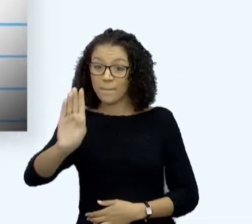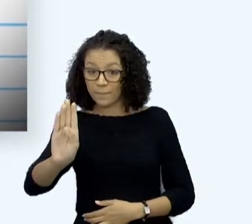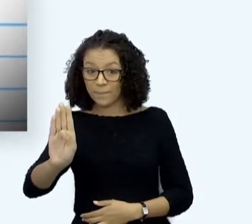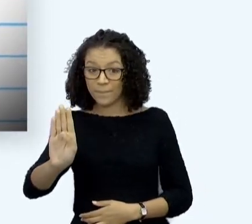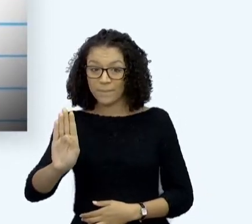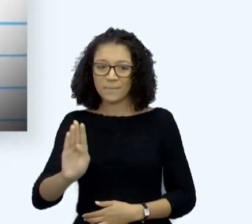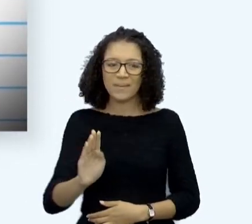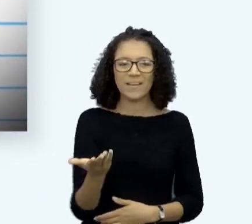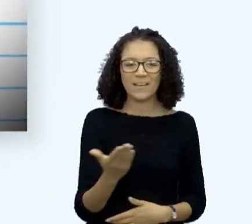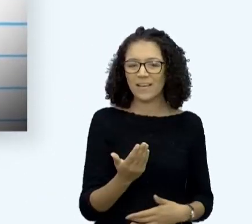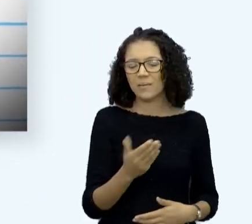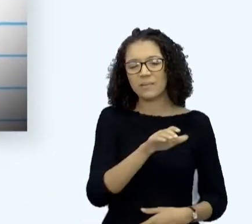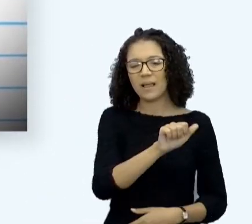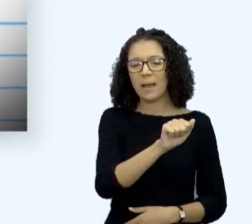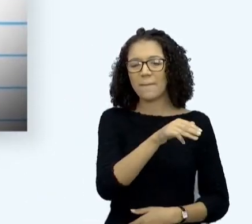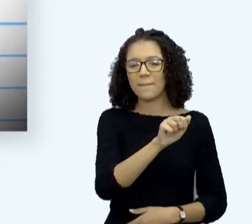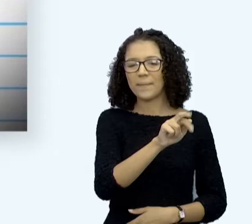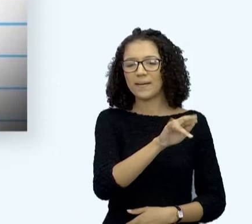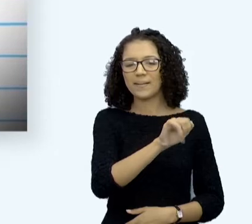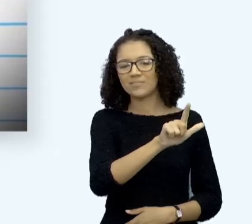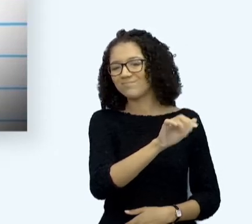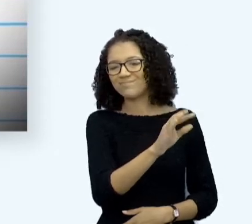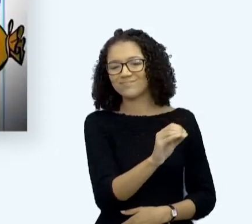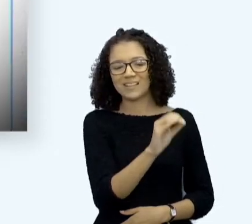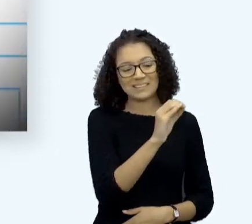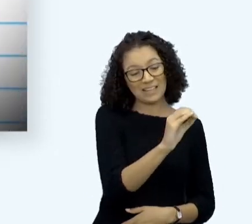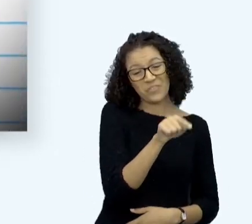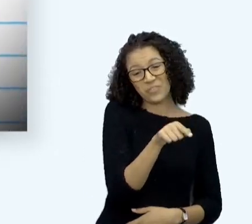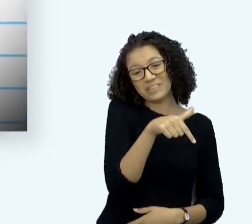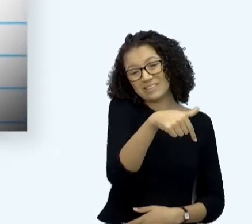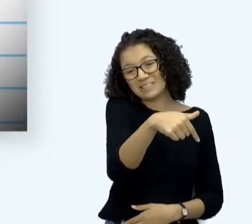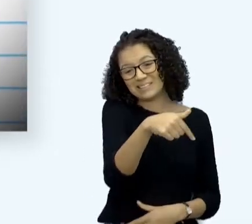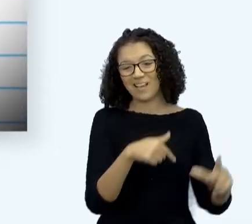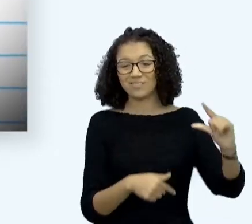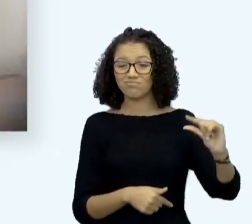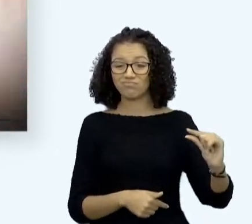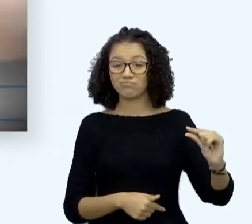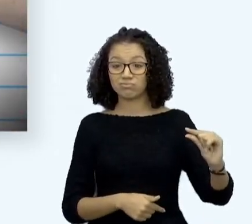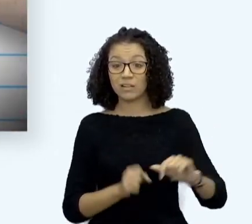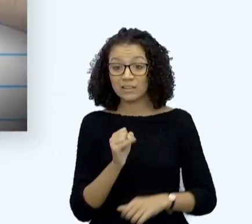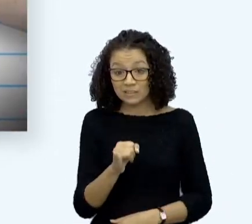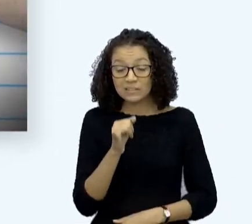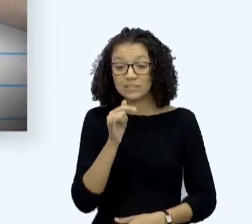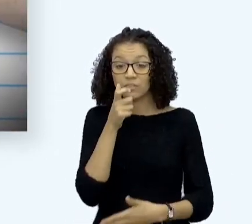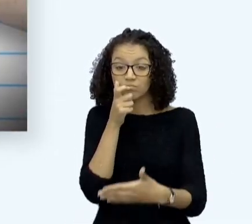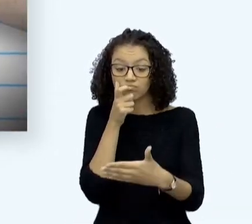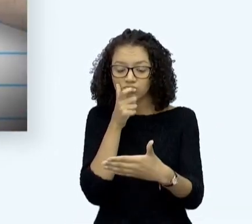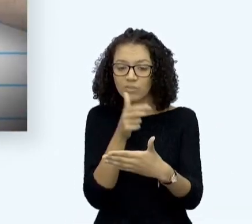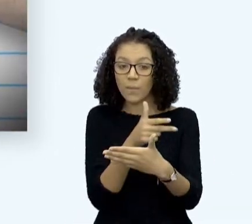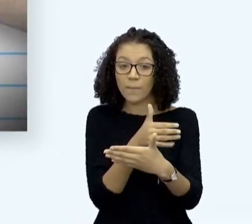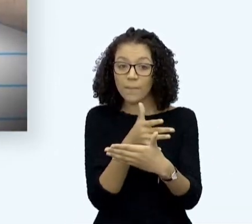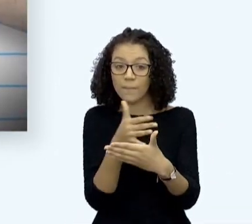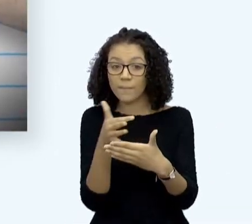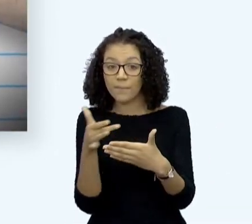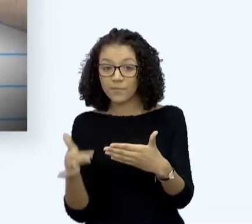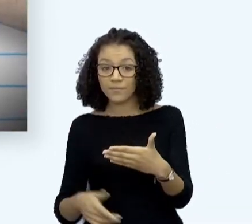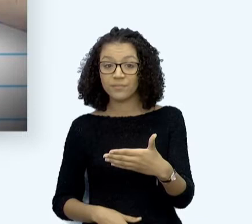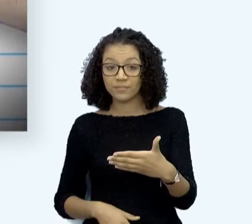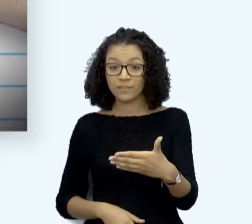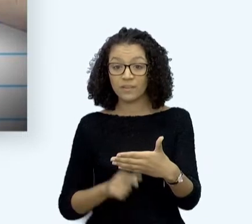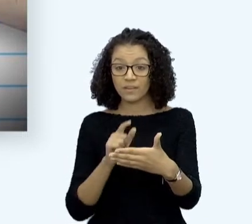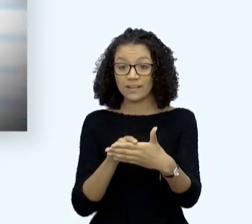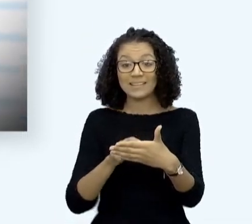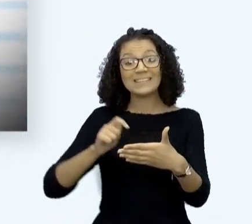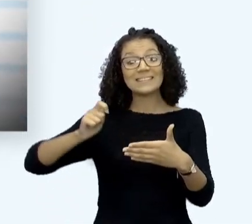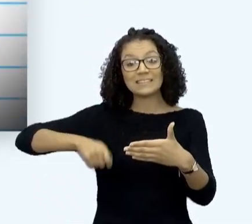essa média não chega a 0,7%. Se você estiver assistindo esse vídeo no seu smartphone, você tem em mãos um dos